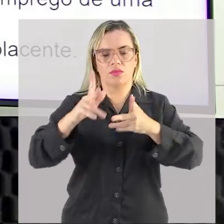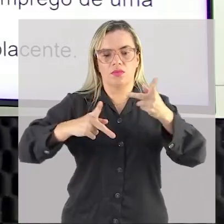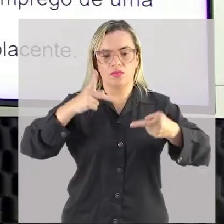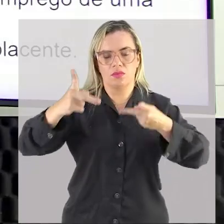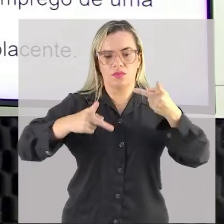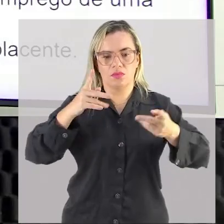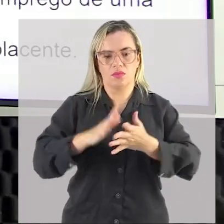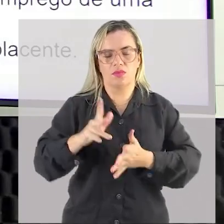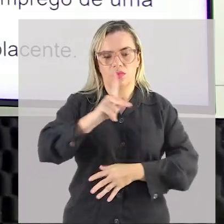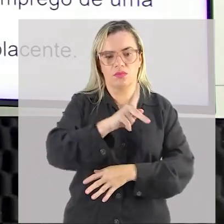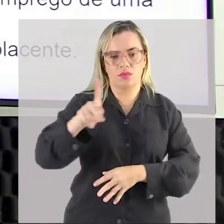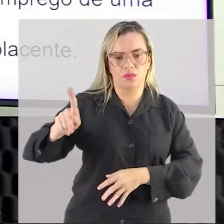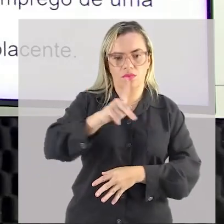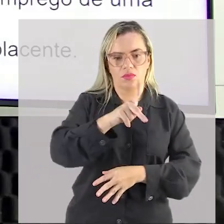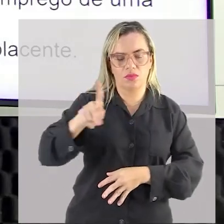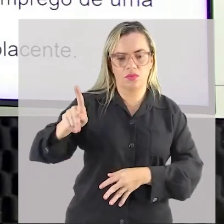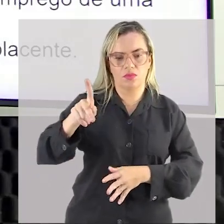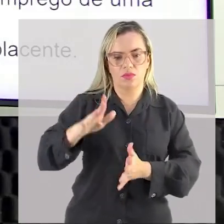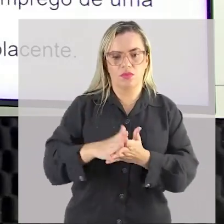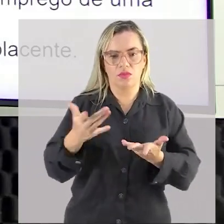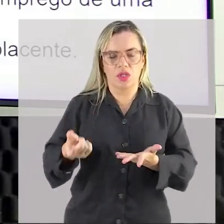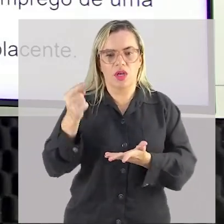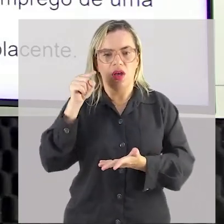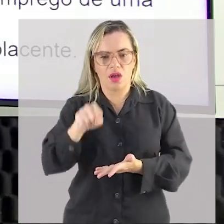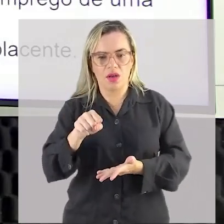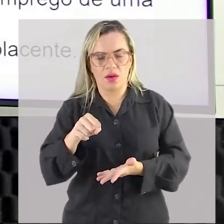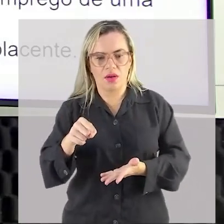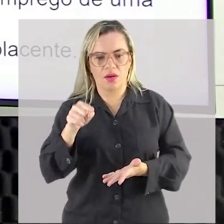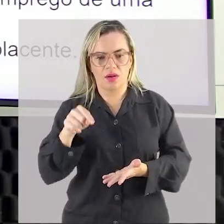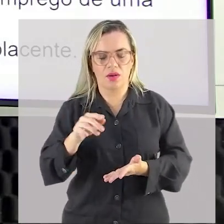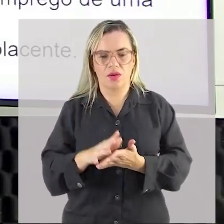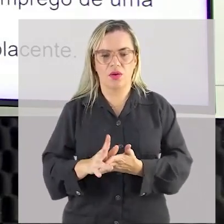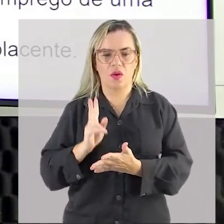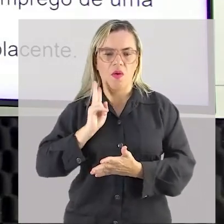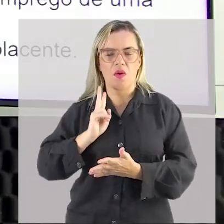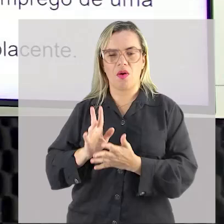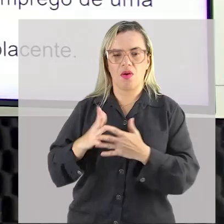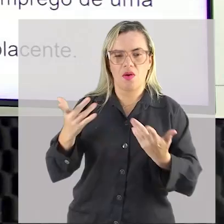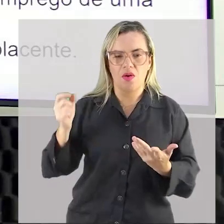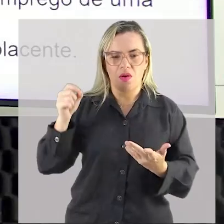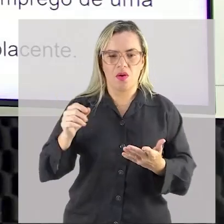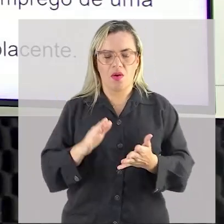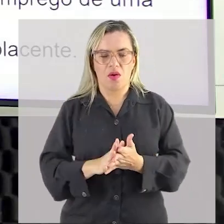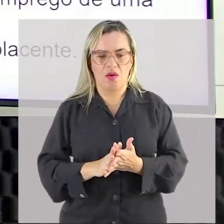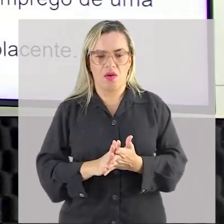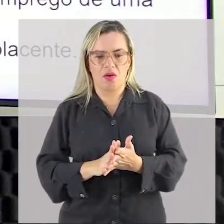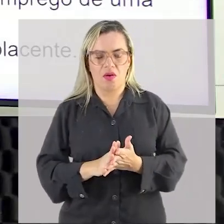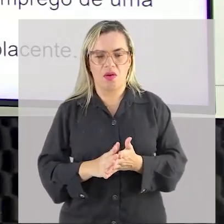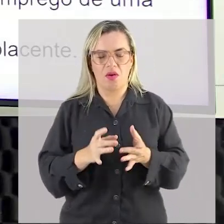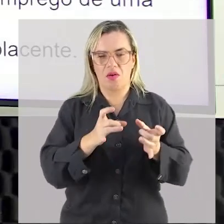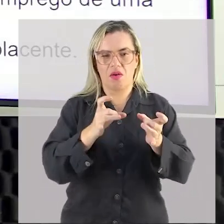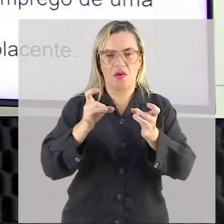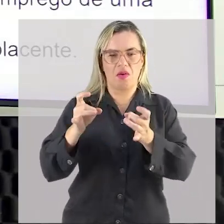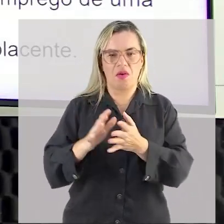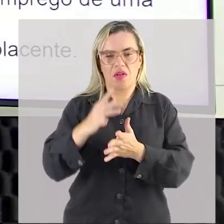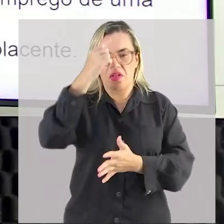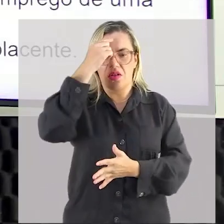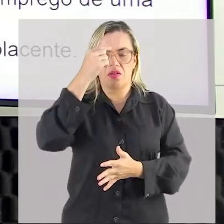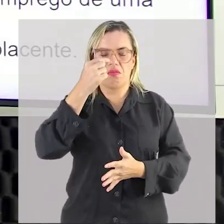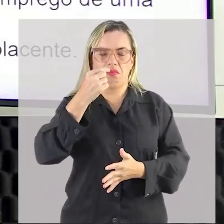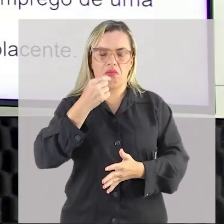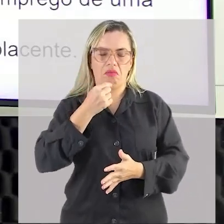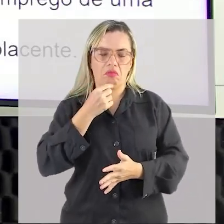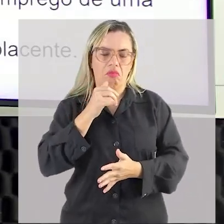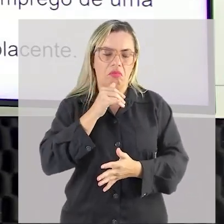falando para os professores que eles se vitimizam que eles venderam essa imagem é isso que o